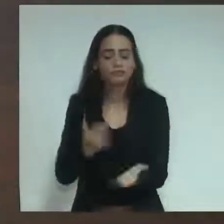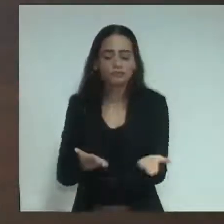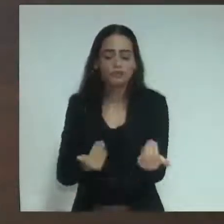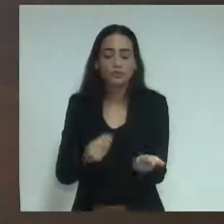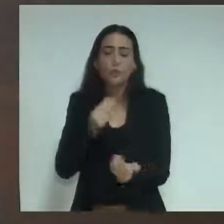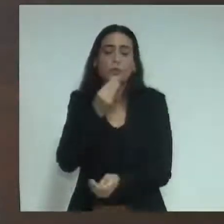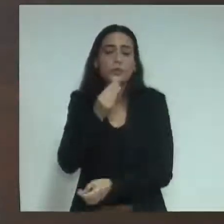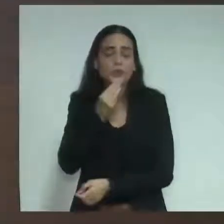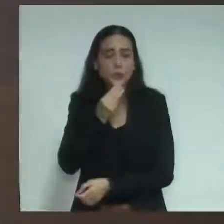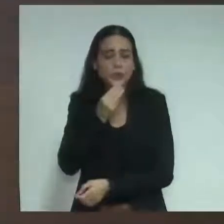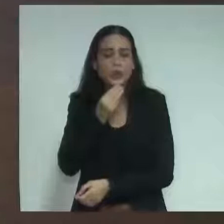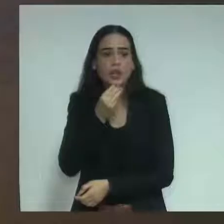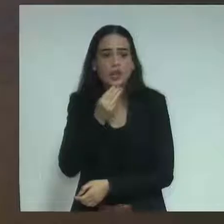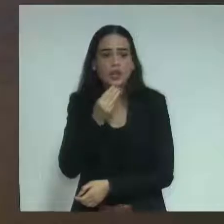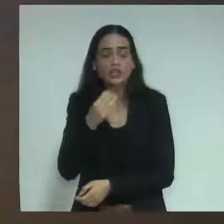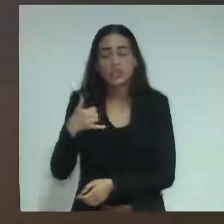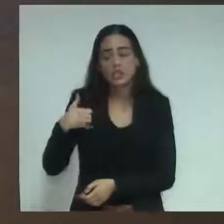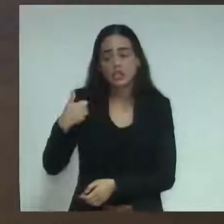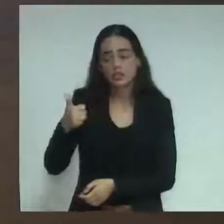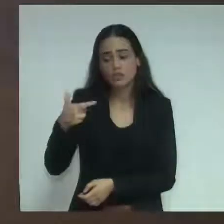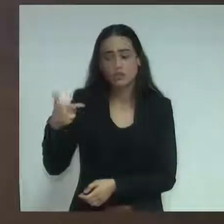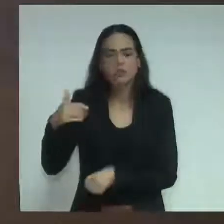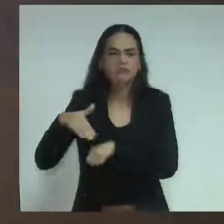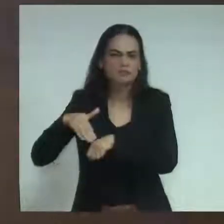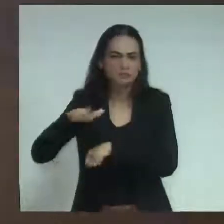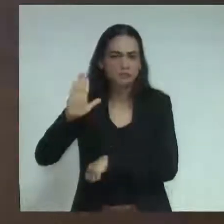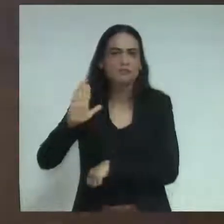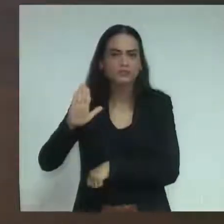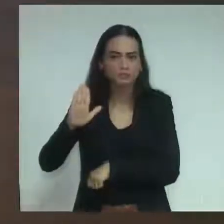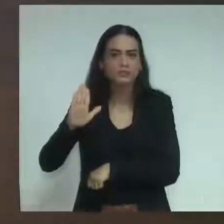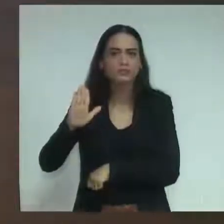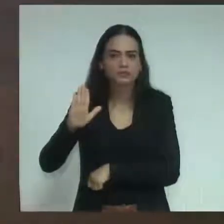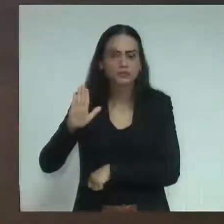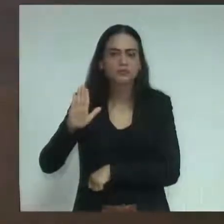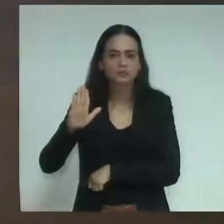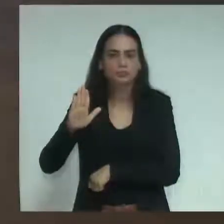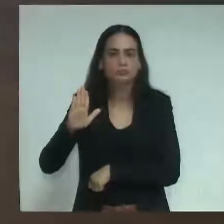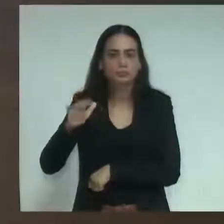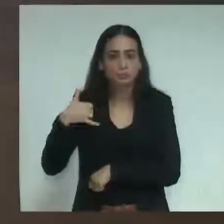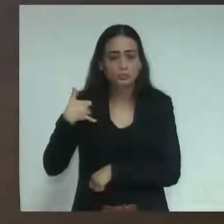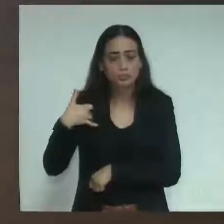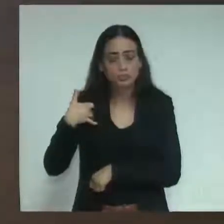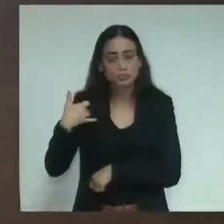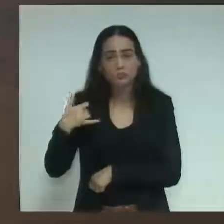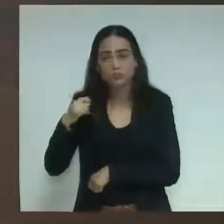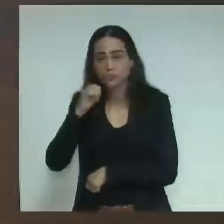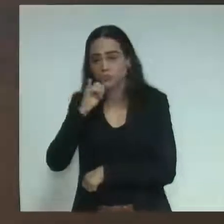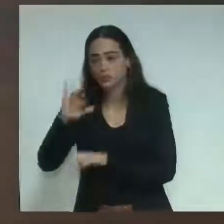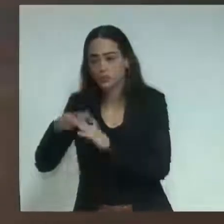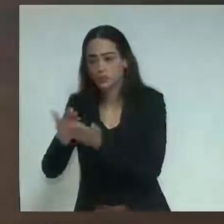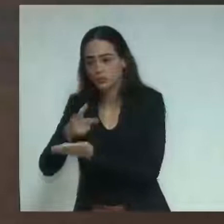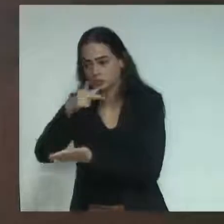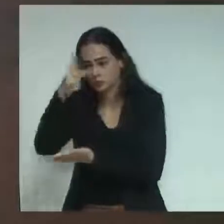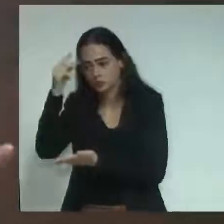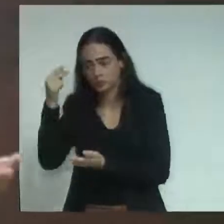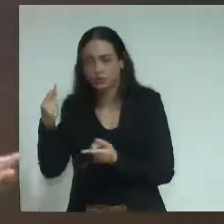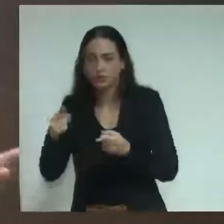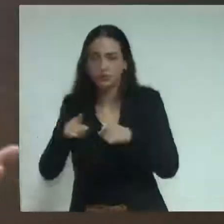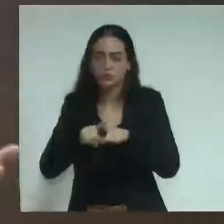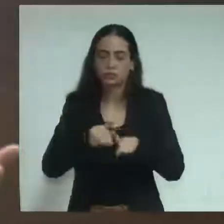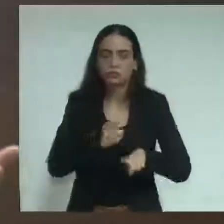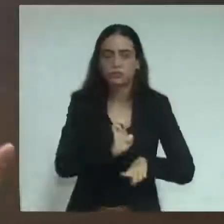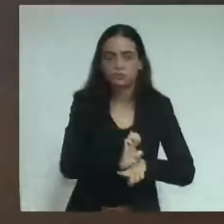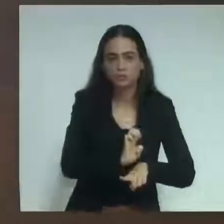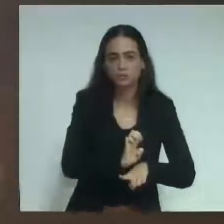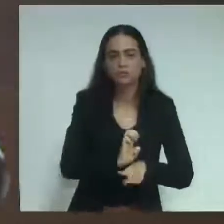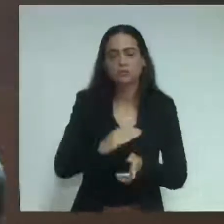aí, eles estão dizendo dos 12 anos para frente, não é? É uma transição entre a escola pública municipal, também tem a parceria, óbvio, da